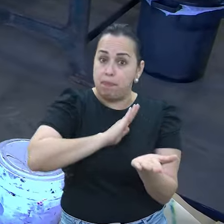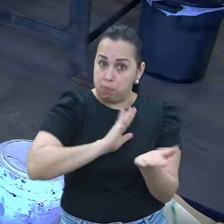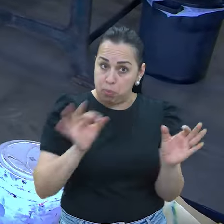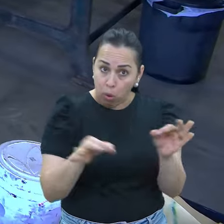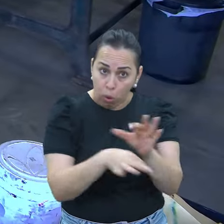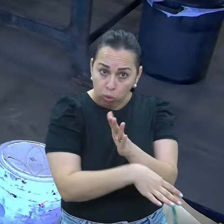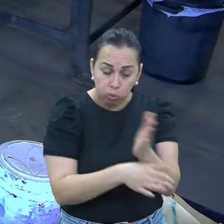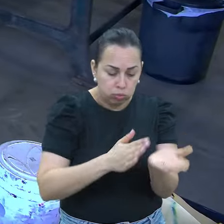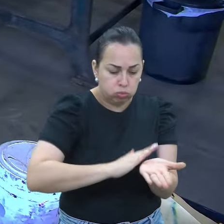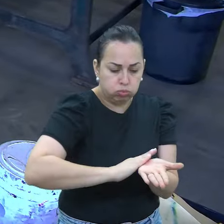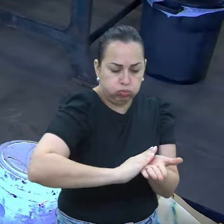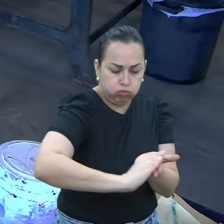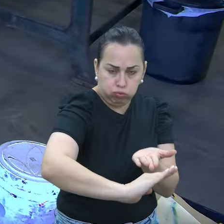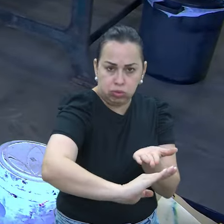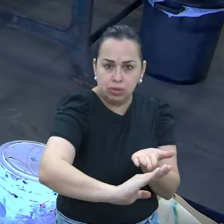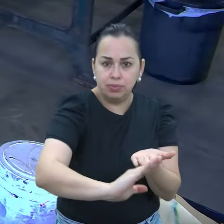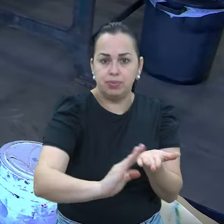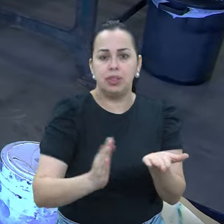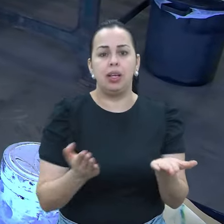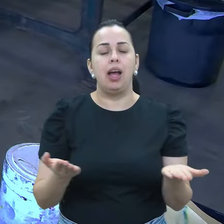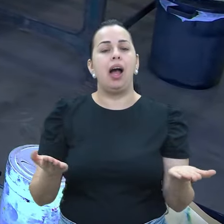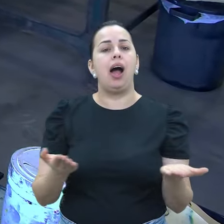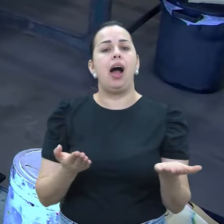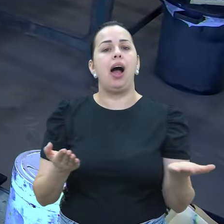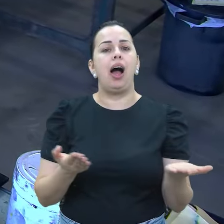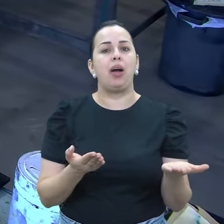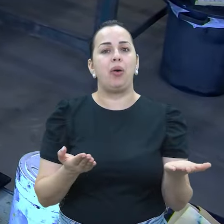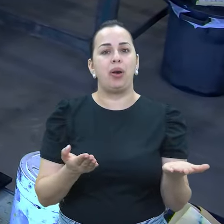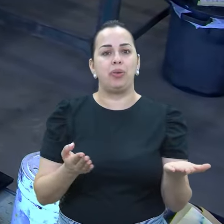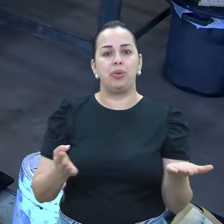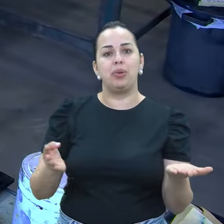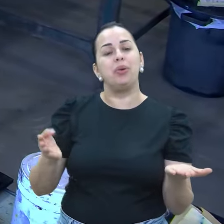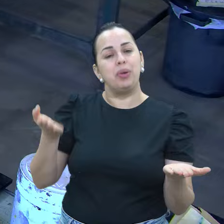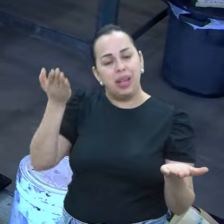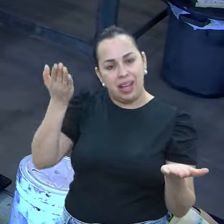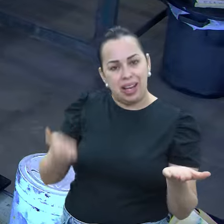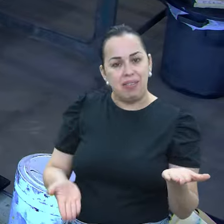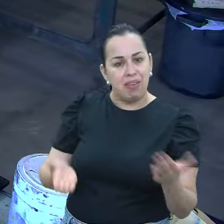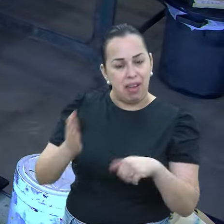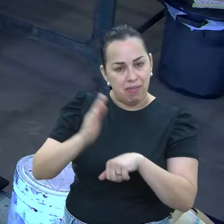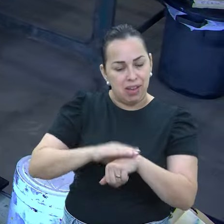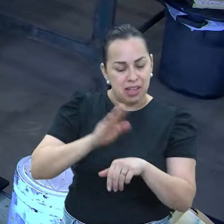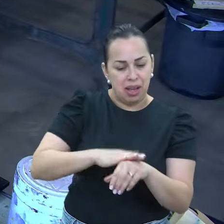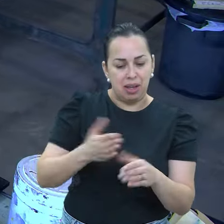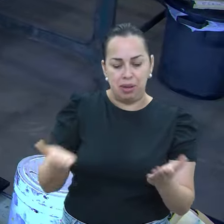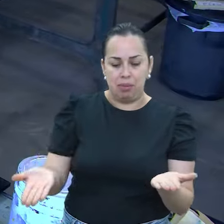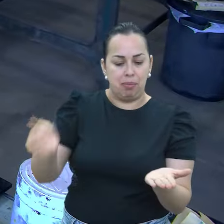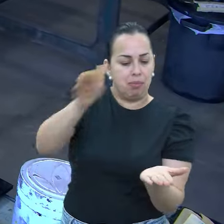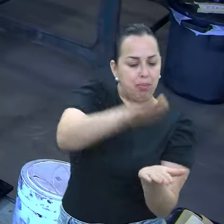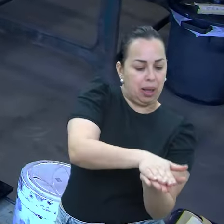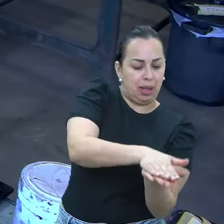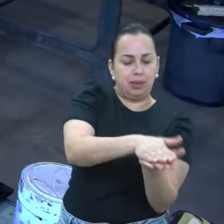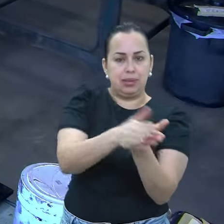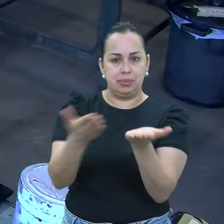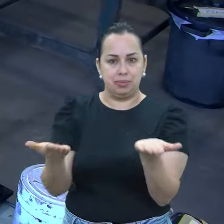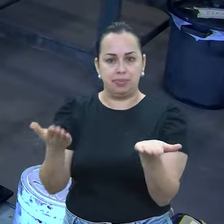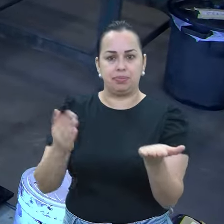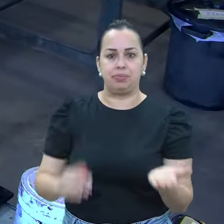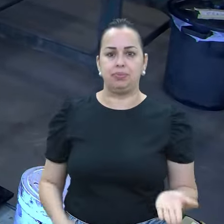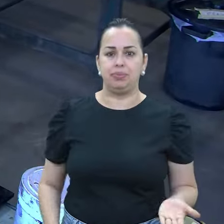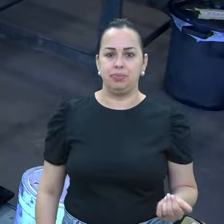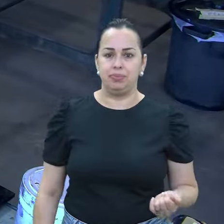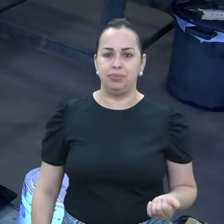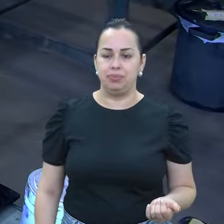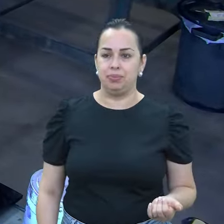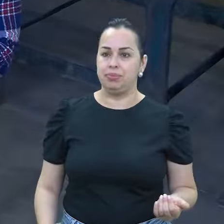Bom, tá totalmente esticada. Agora que eu vou passar pro Thiago fazer o entintamento da matriz dele.